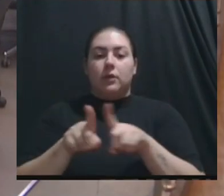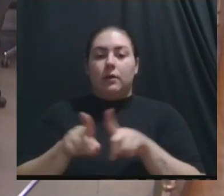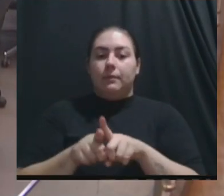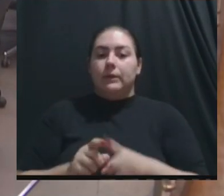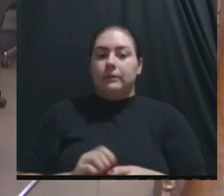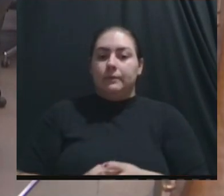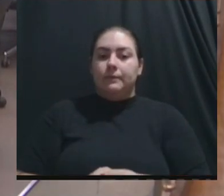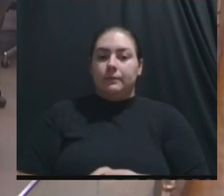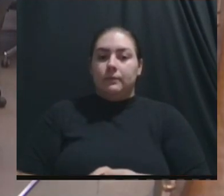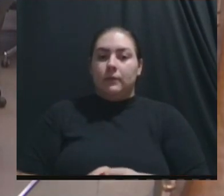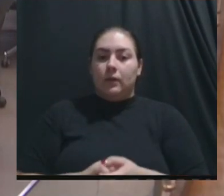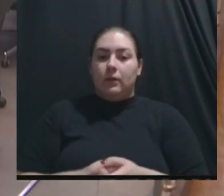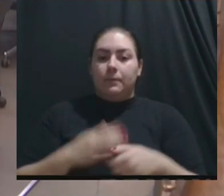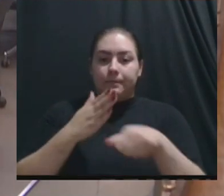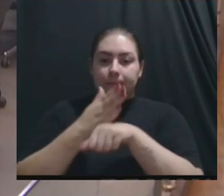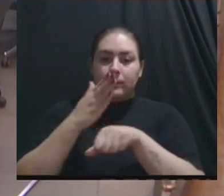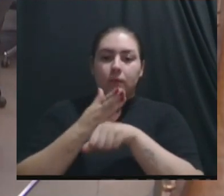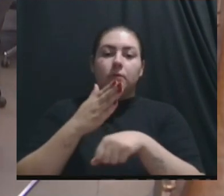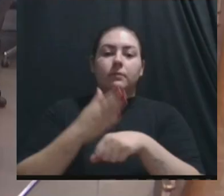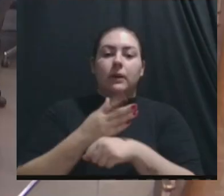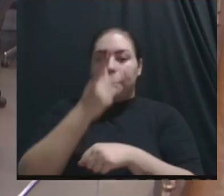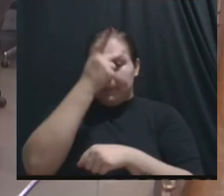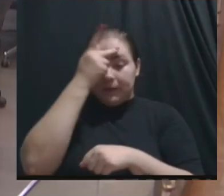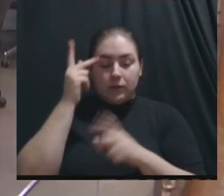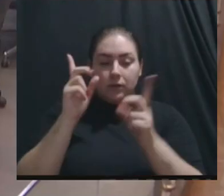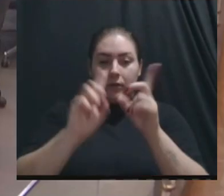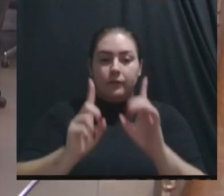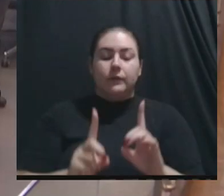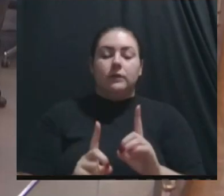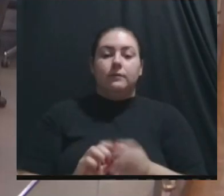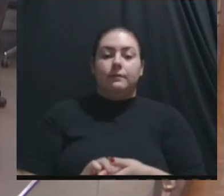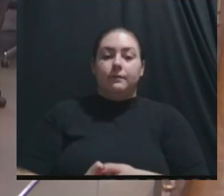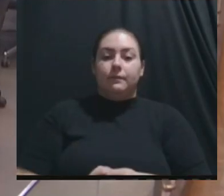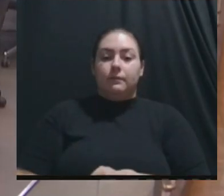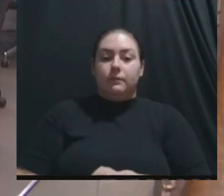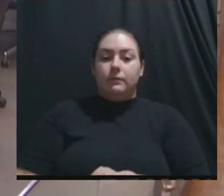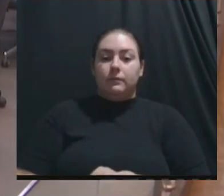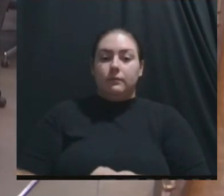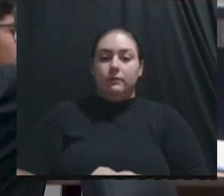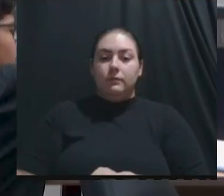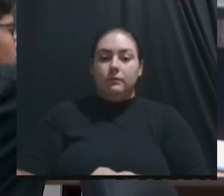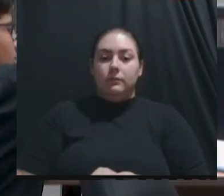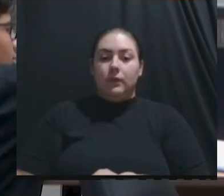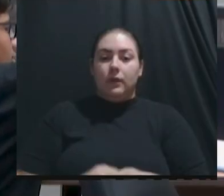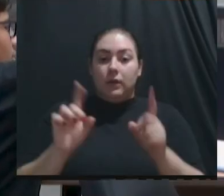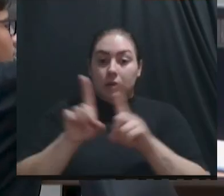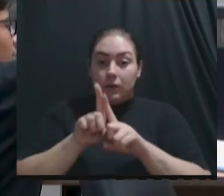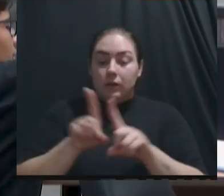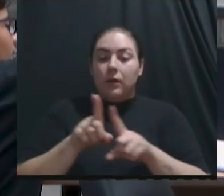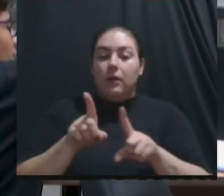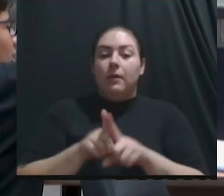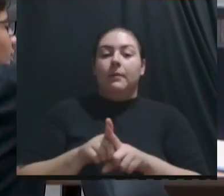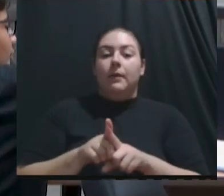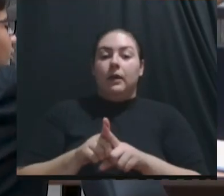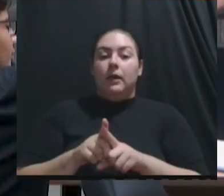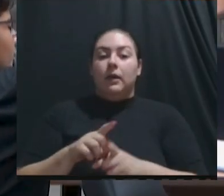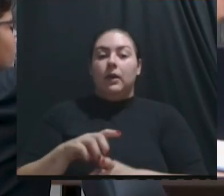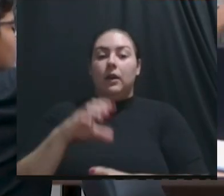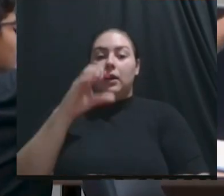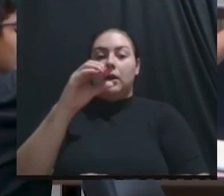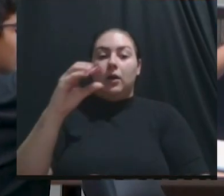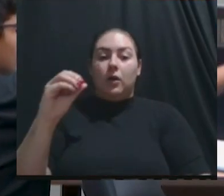O palestrante também é coordenador de acessibilidade para pessoas com deficiência na Secretaria de Desenvolvimento